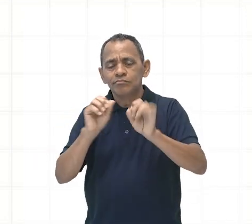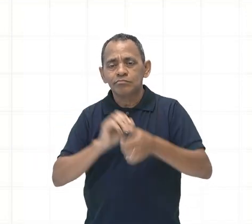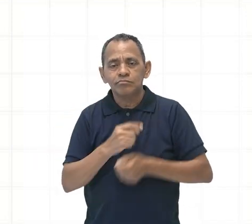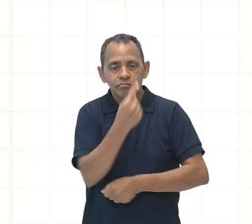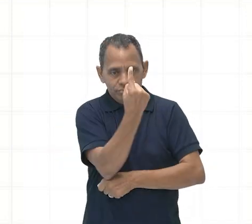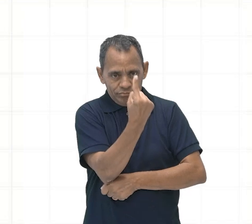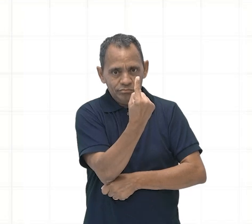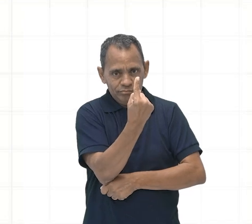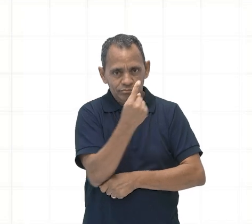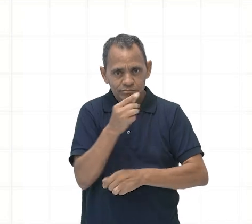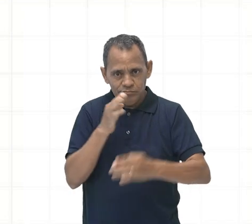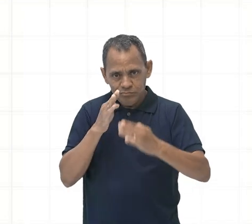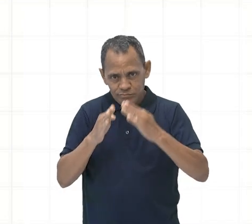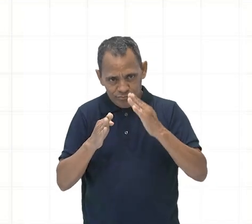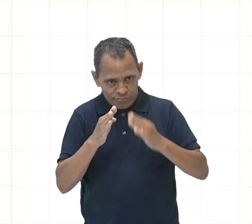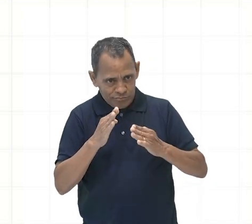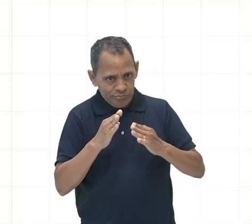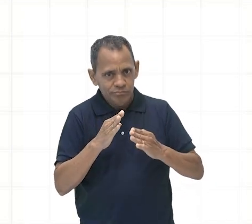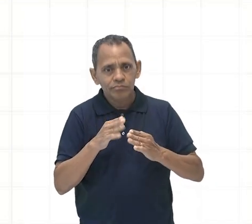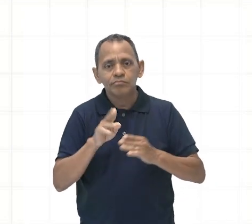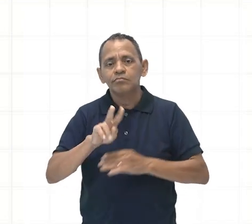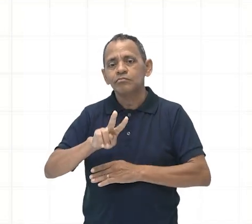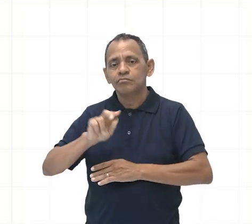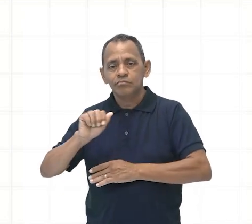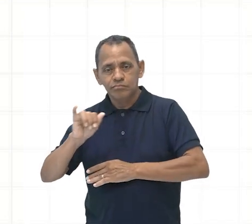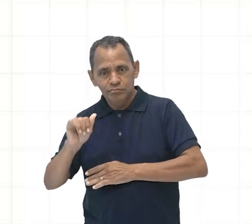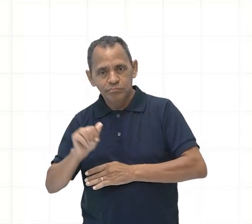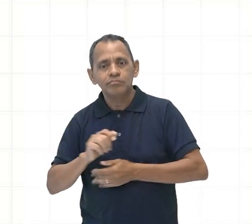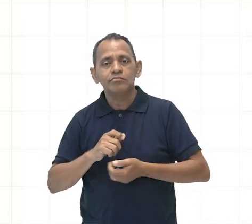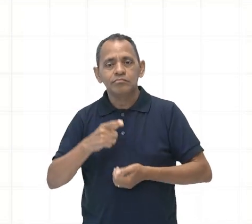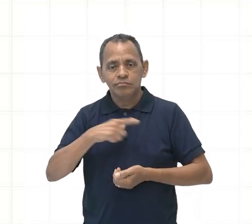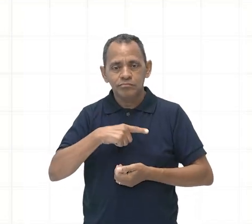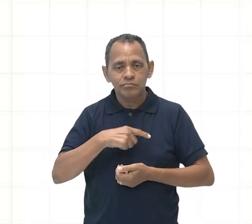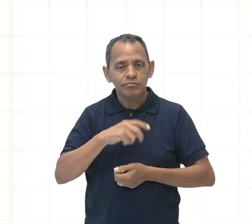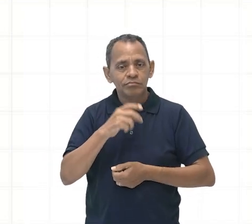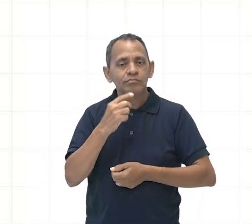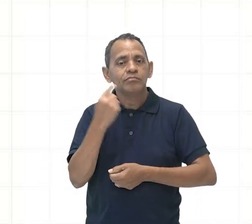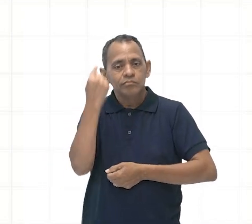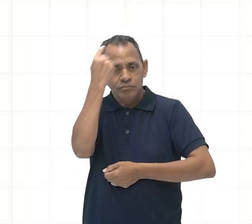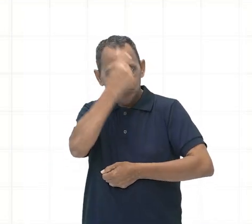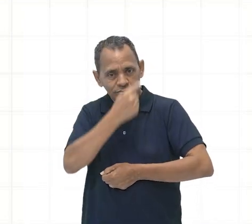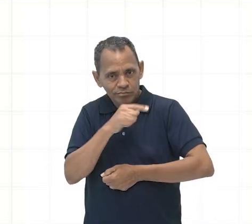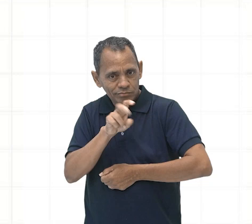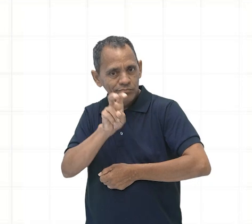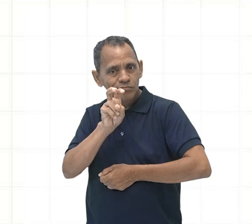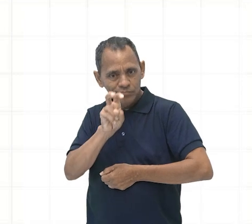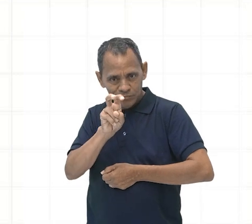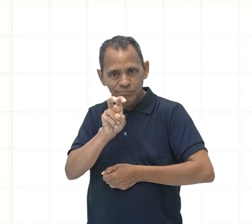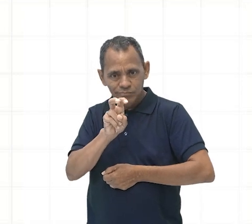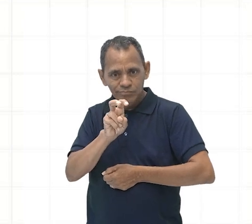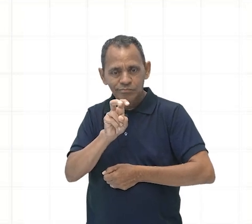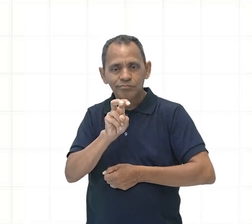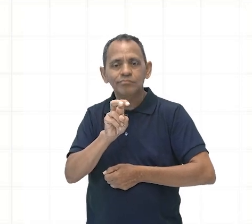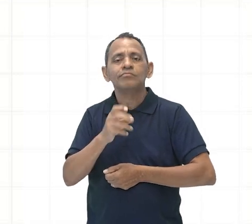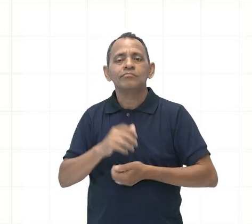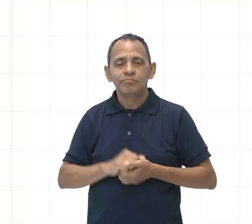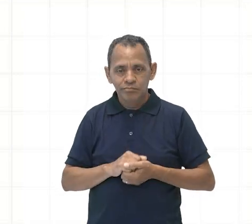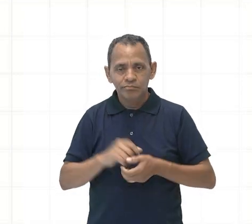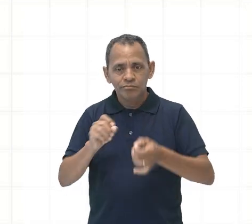robô, né, ele vai gastar um tempo de 5 horas para realizar esse